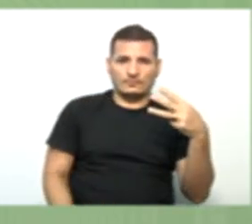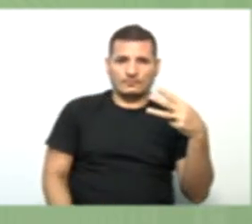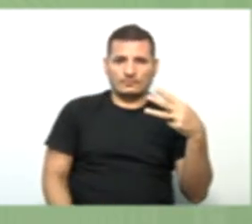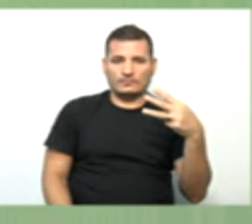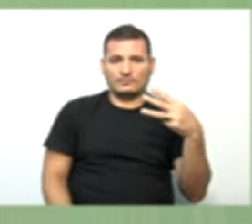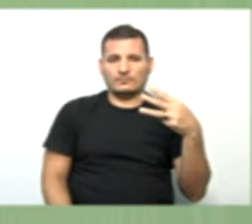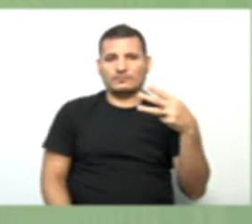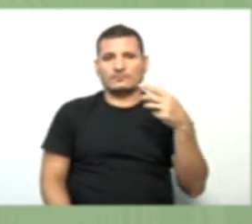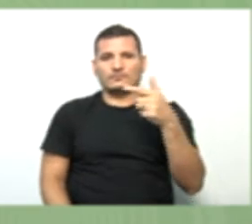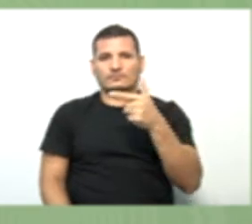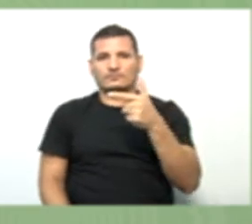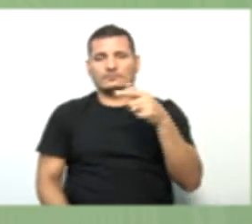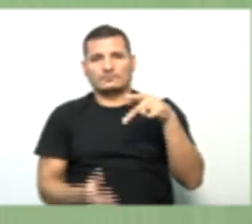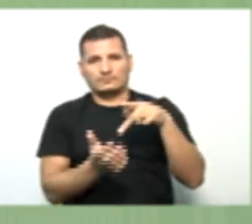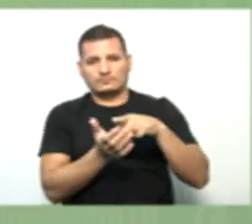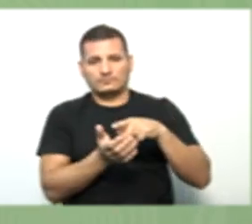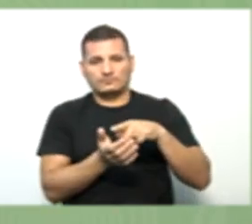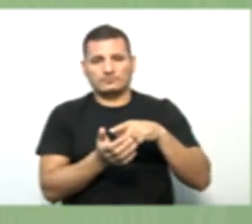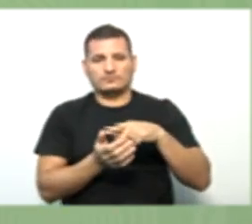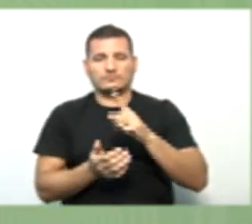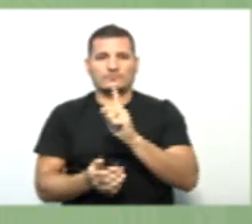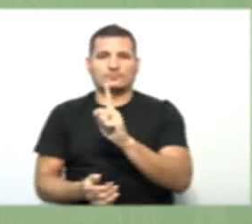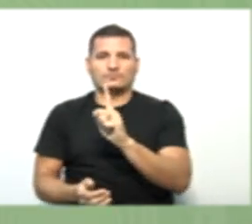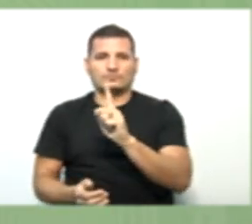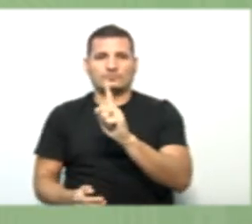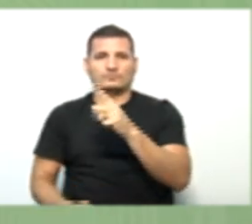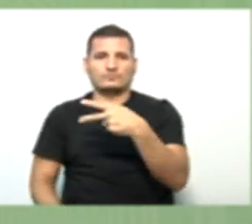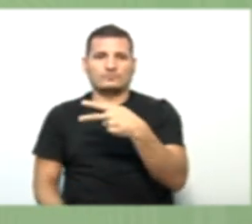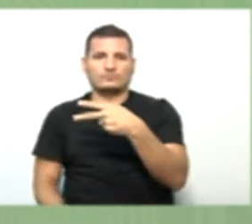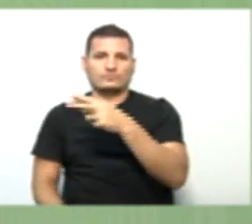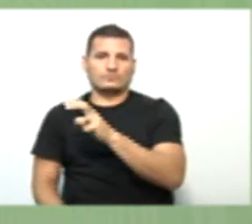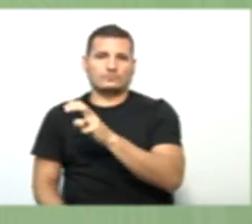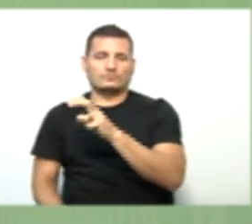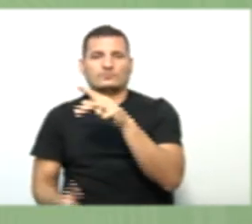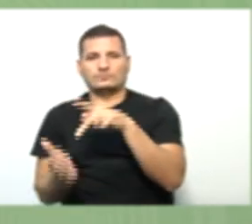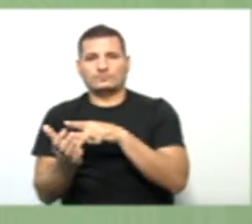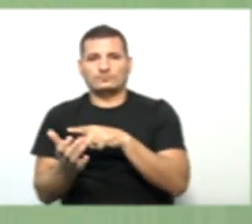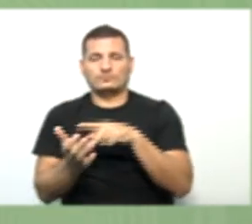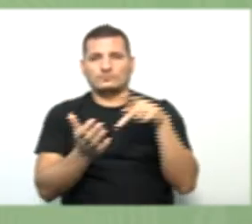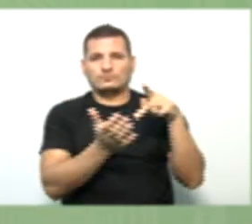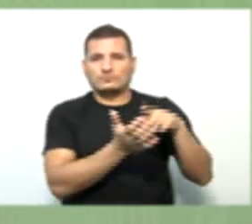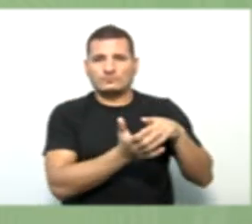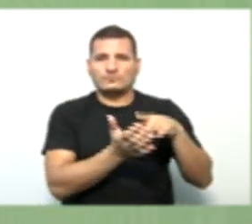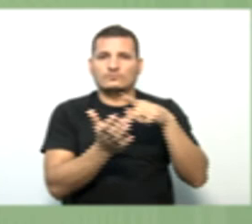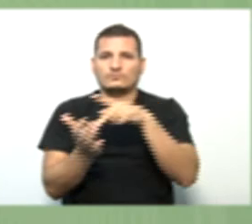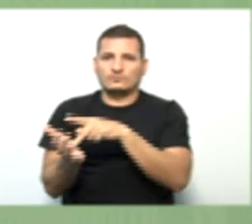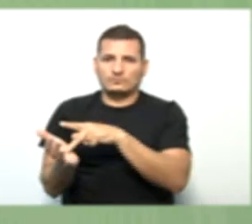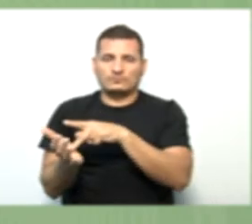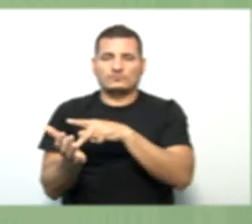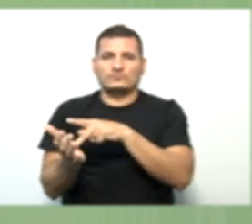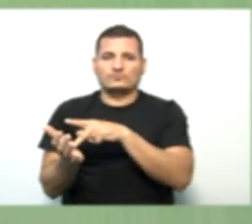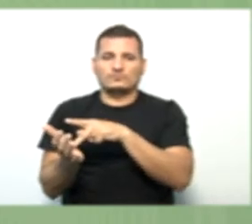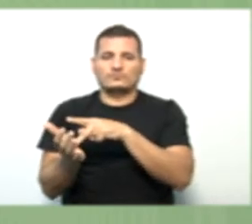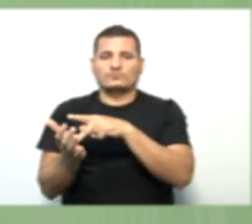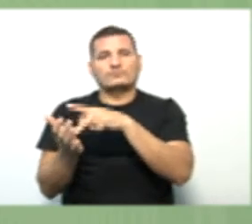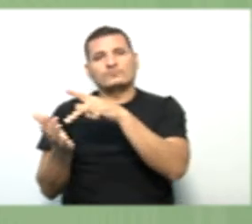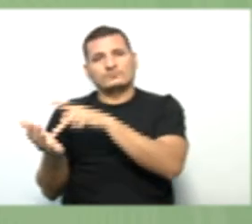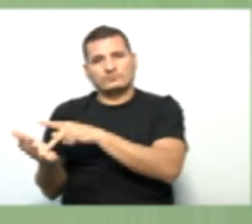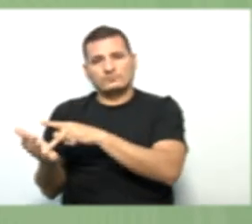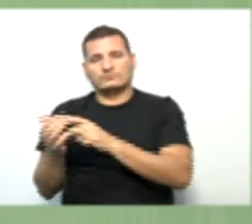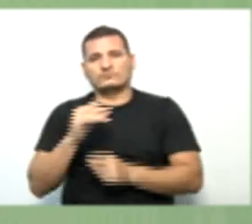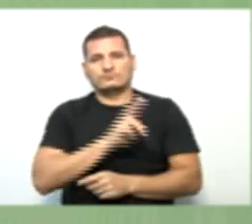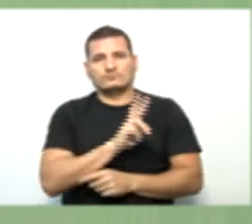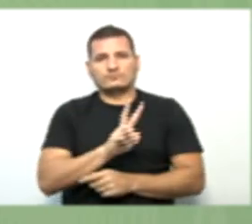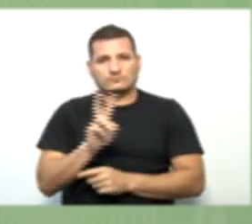menor que 5 é verdadeiro. Então, verdadeiro e verdadeiro dá verdadeiro. Nos outros casos, quando um dos